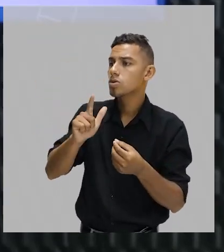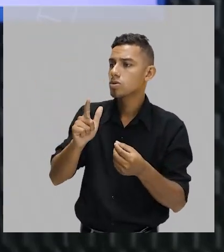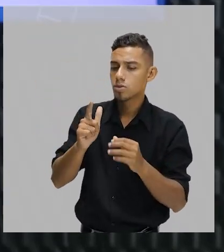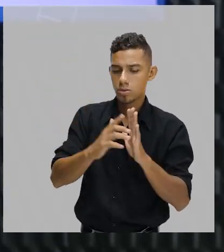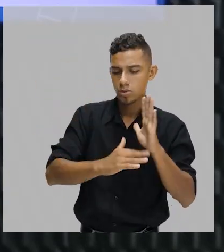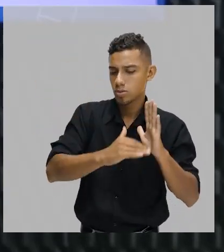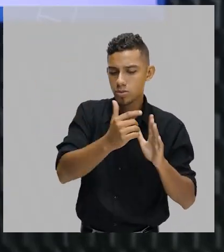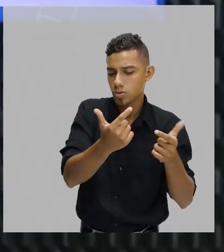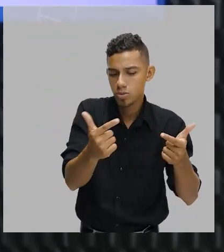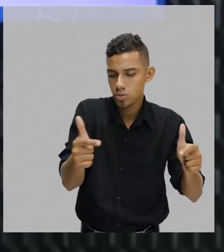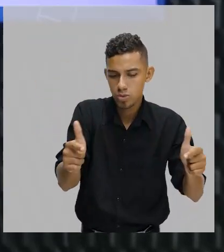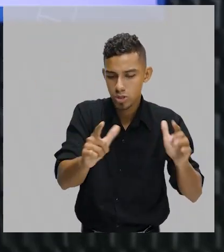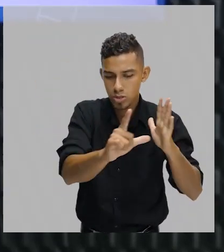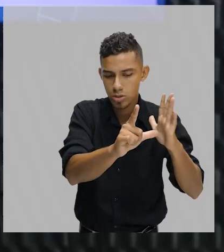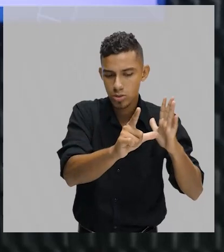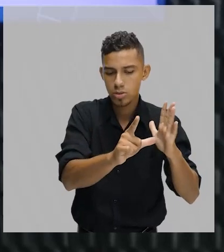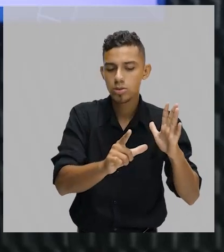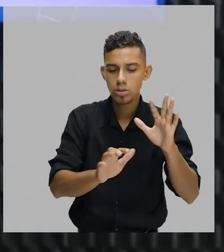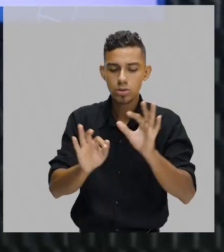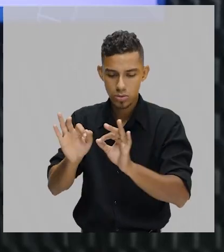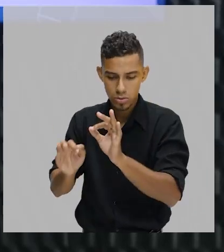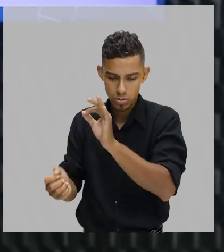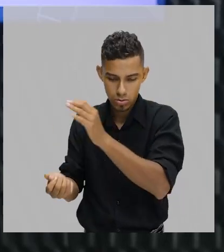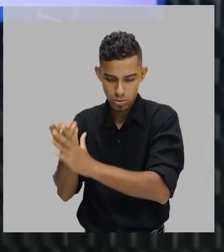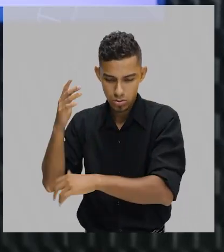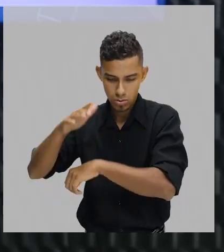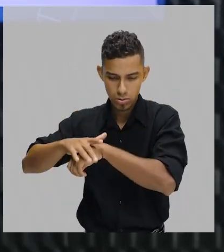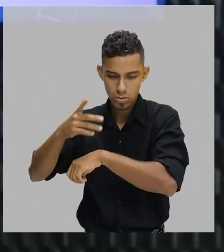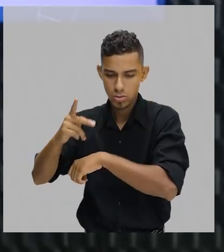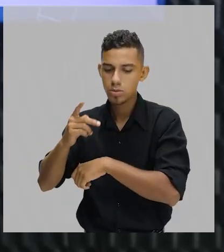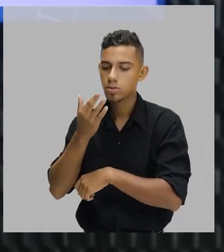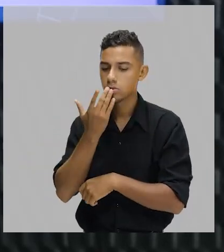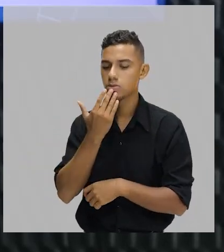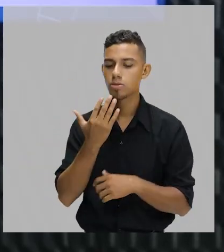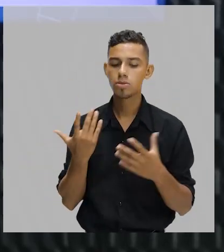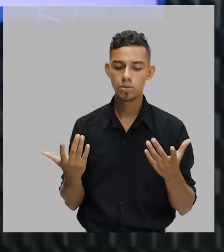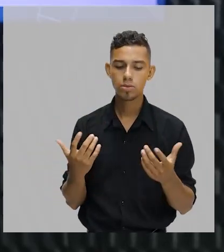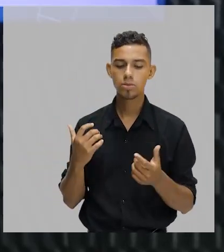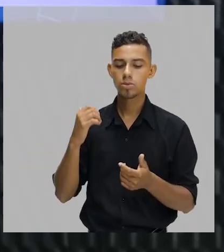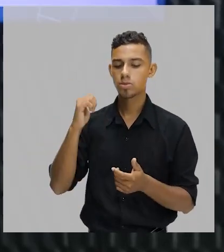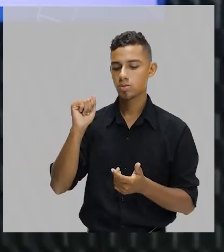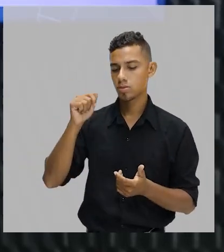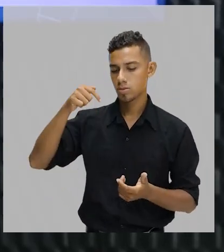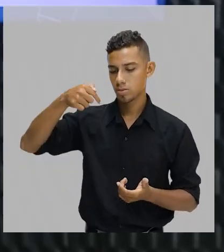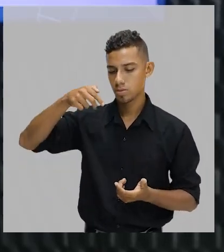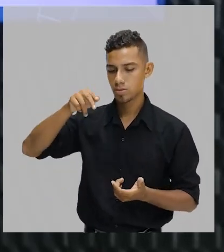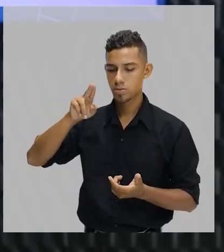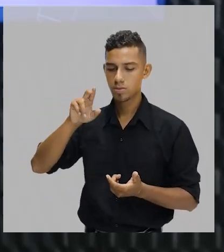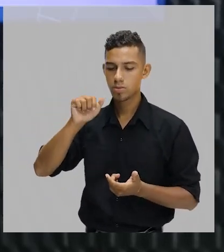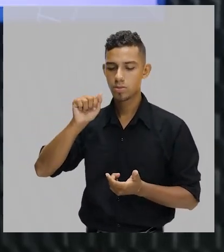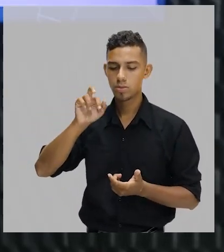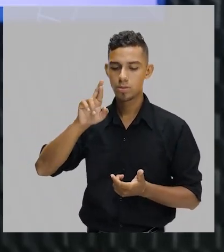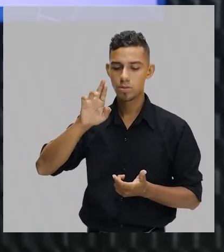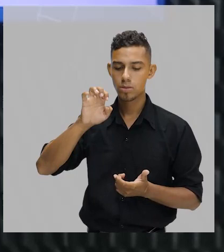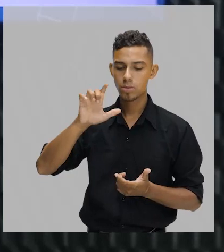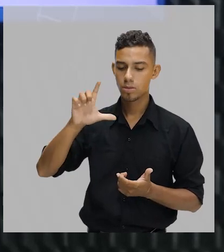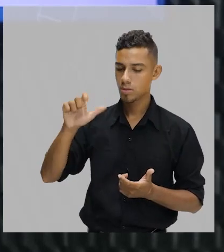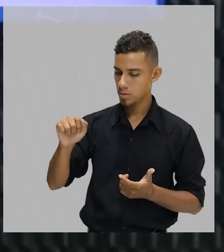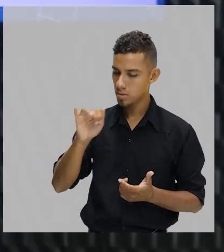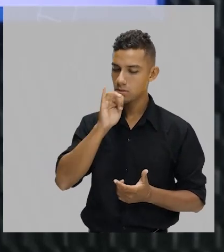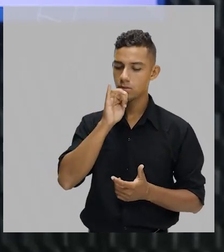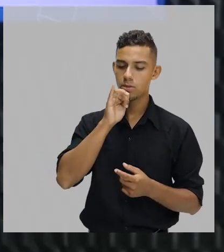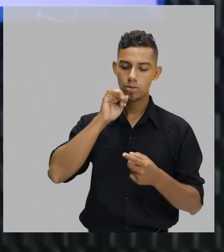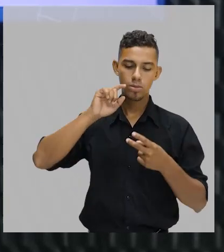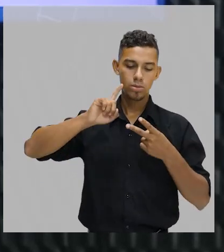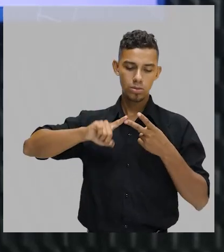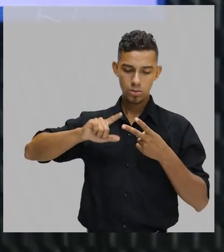fazer tinta? Eles faziam a tinta. A aquarela encáustica, que é uma tinta à base de cera. A guache, que é aquela comum que a gente leva,